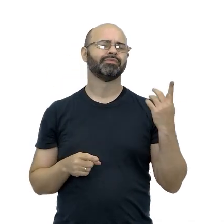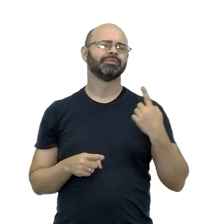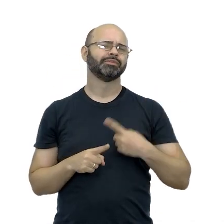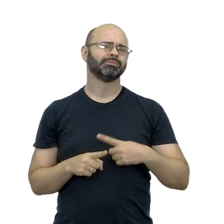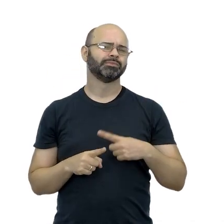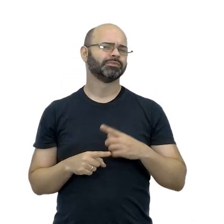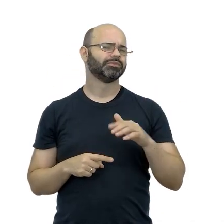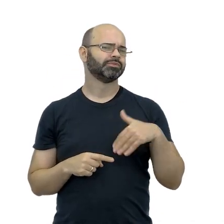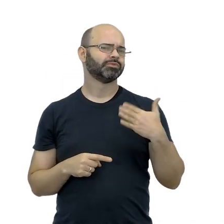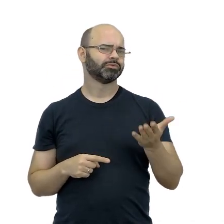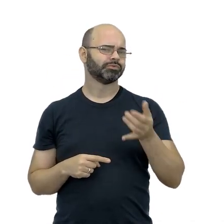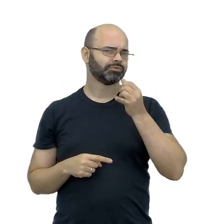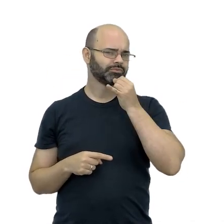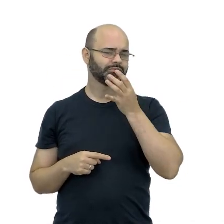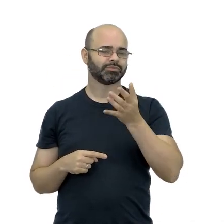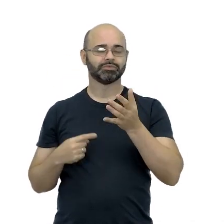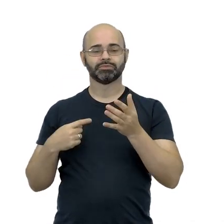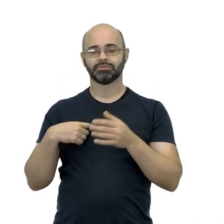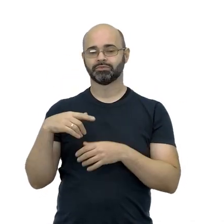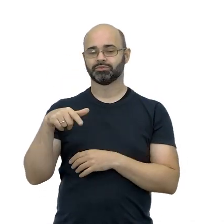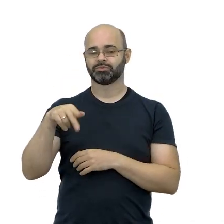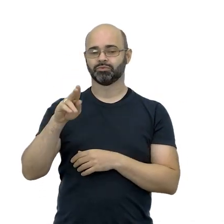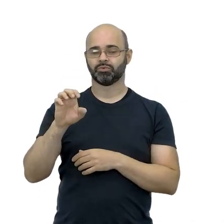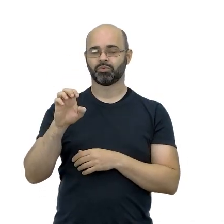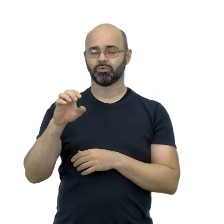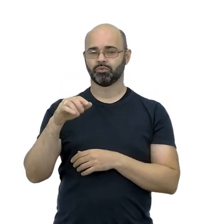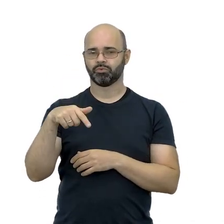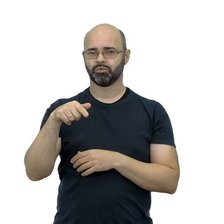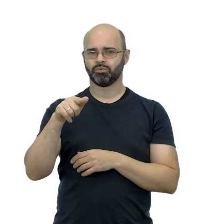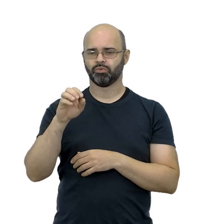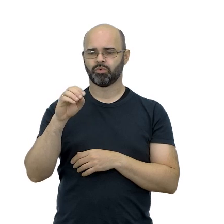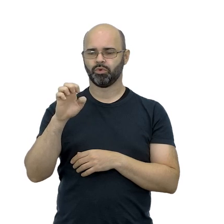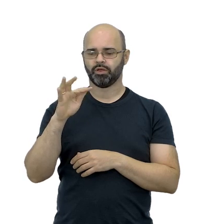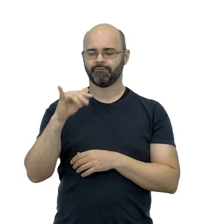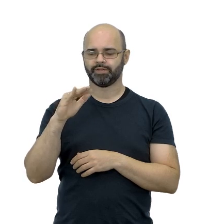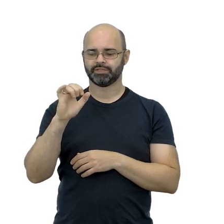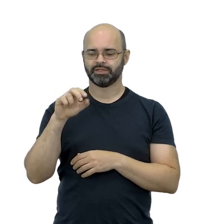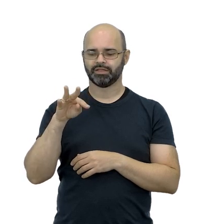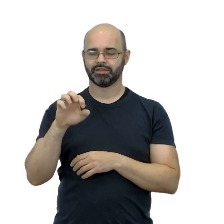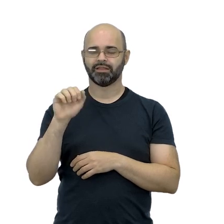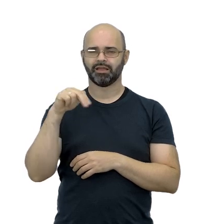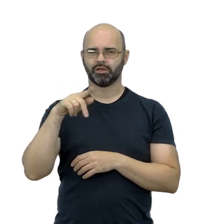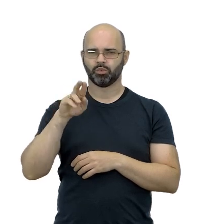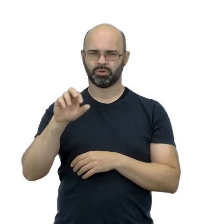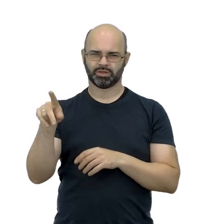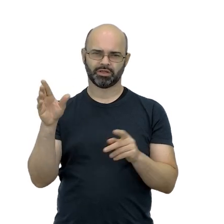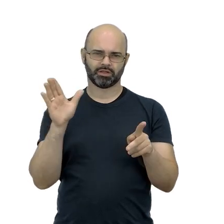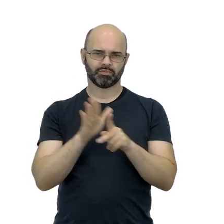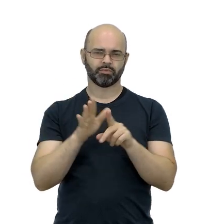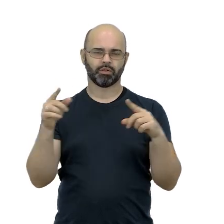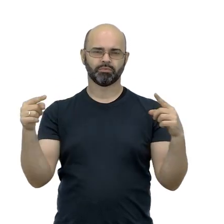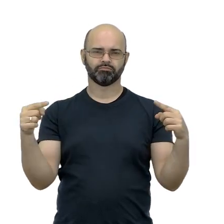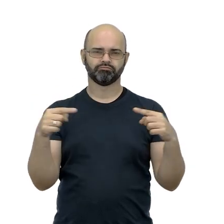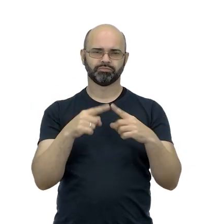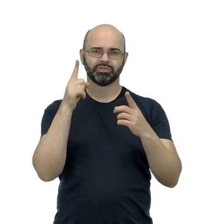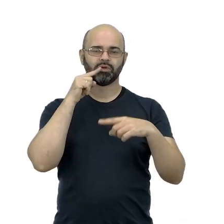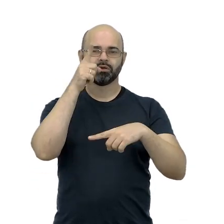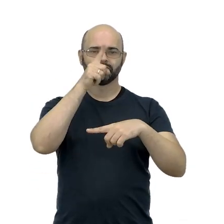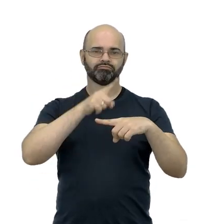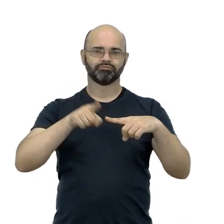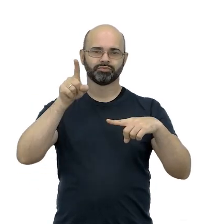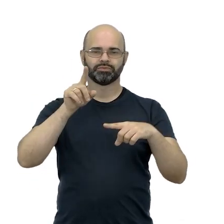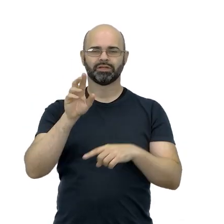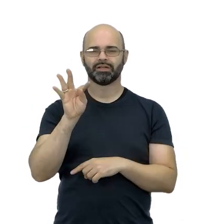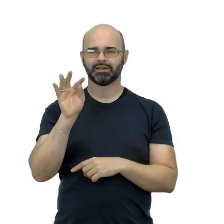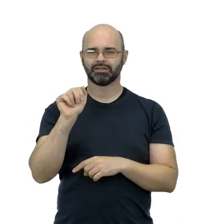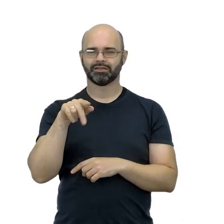quando eu tenho um coeficiente angular para nós que ele é negativo, que na verdade é a tangente que a gente está calculando dessa reta, por